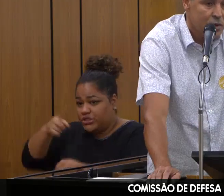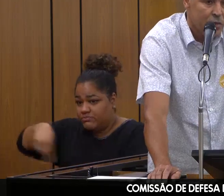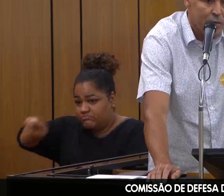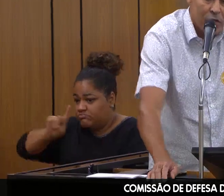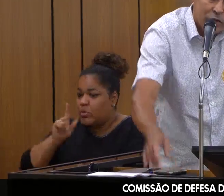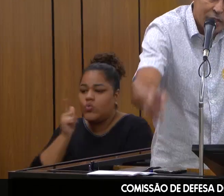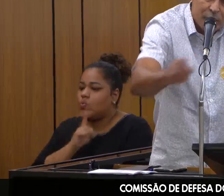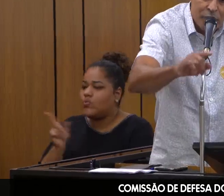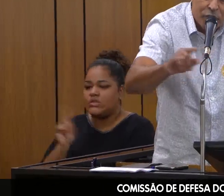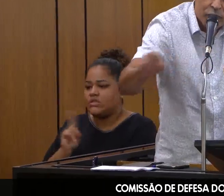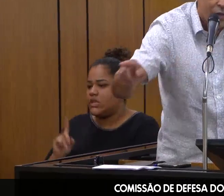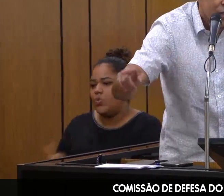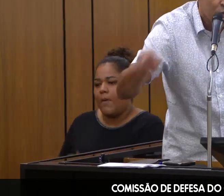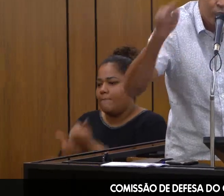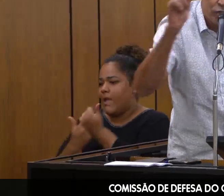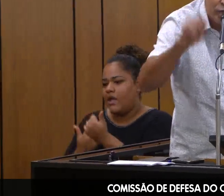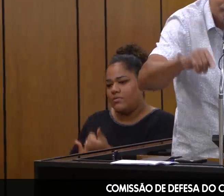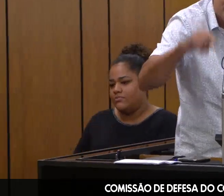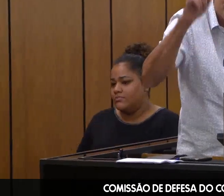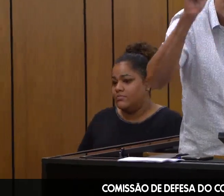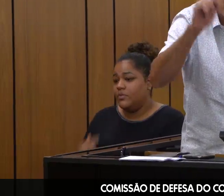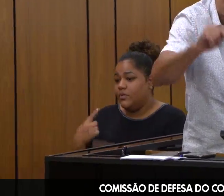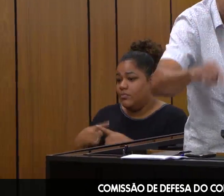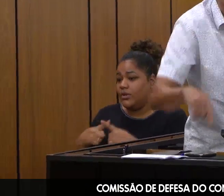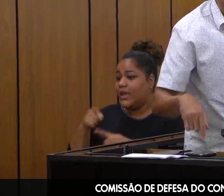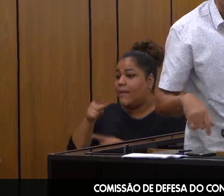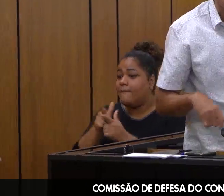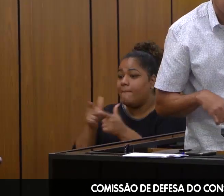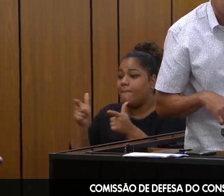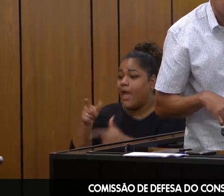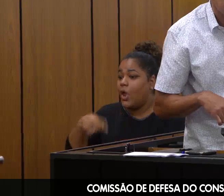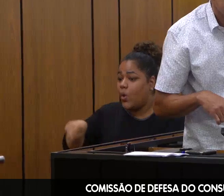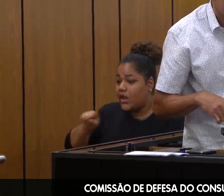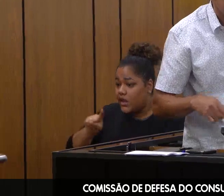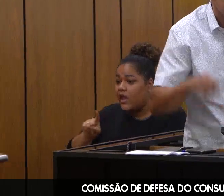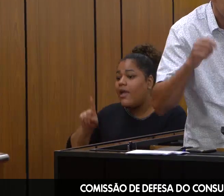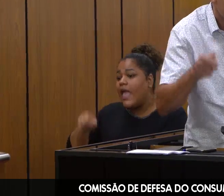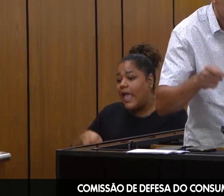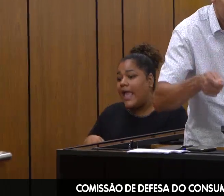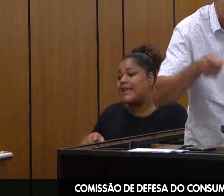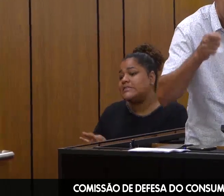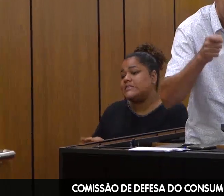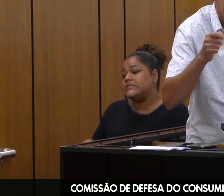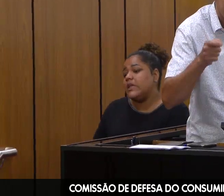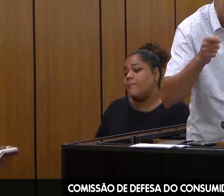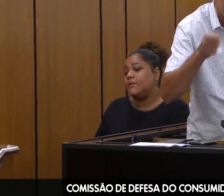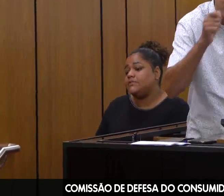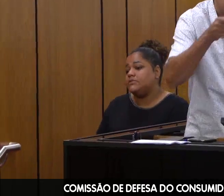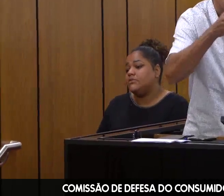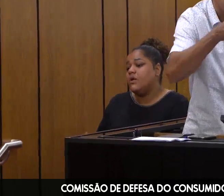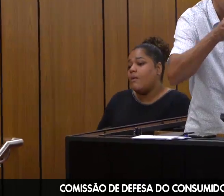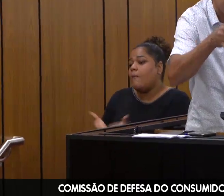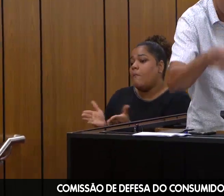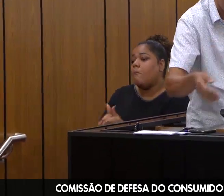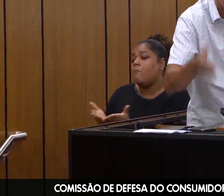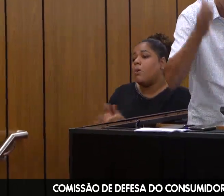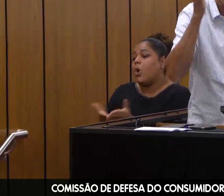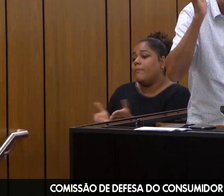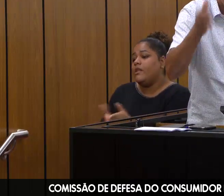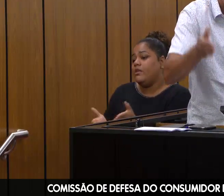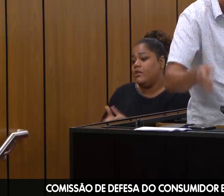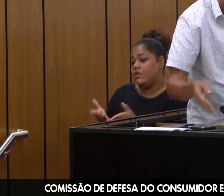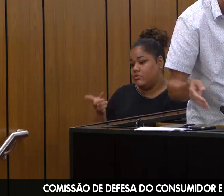que a maioria das pessoas estão aqui são pessoas simples e pessoas honestas sim são pessoas que é tipo da pessoa assim ó